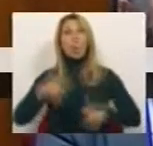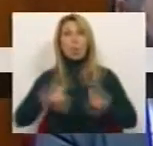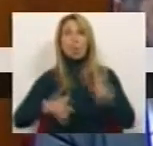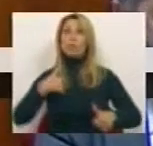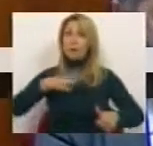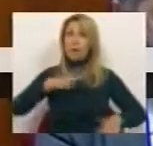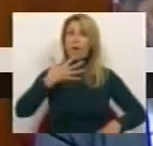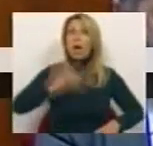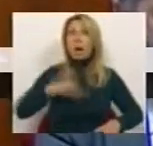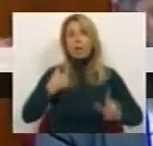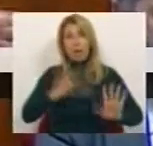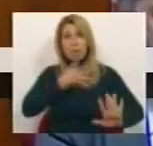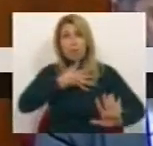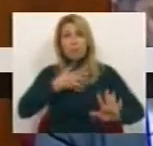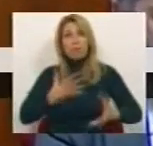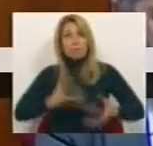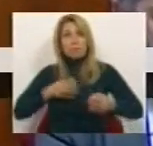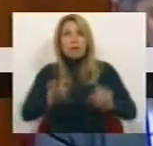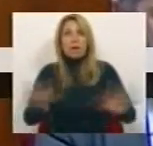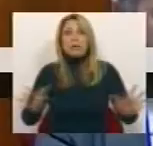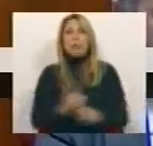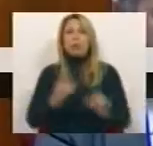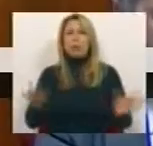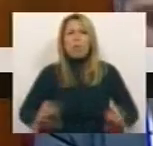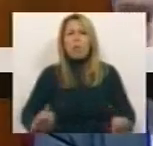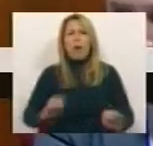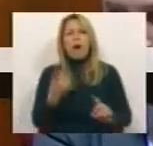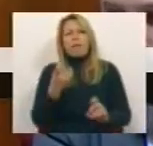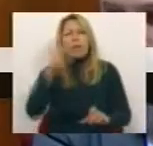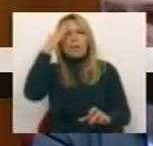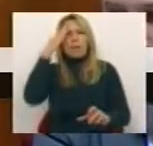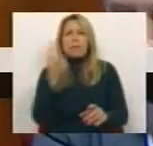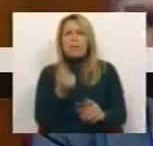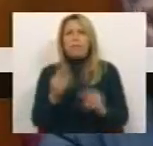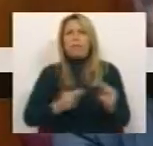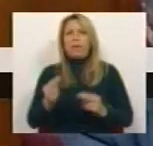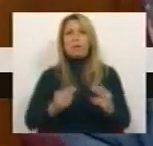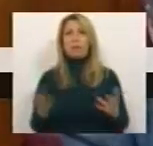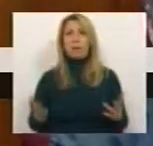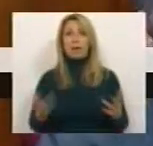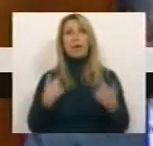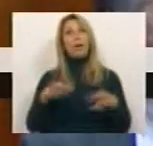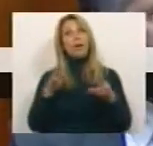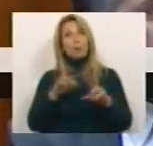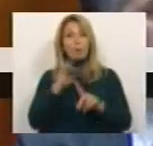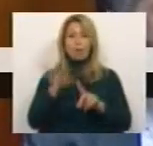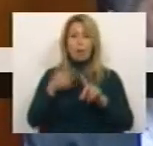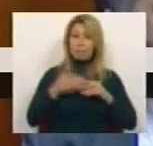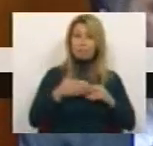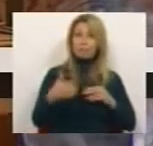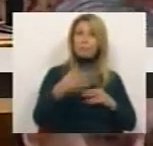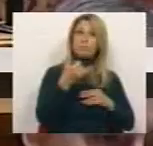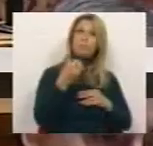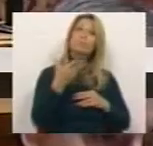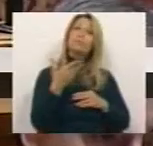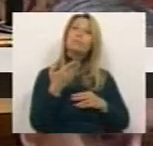assim seja, porque aí não há nenhum problema de falta de capacidade financeira para que isso aconteça, que ao longo do ano de 2017,